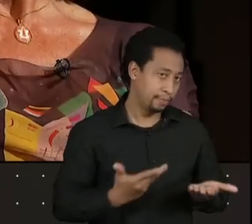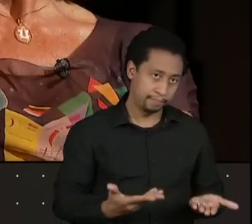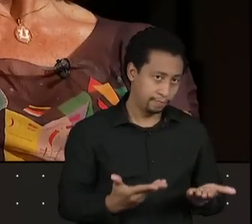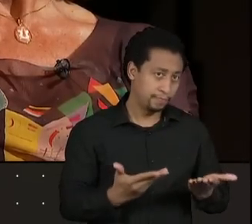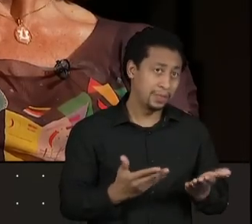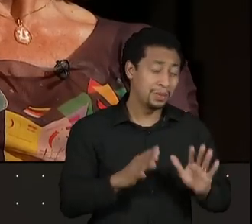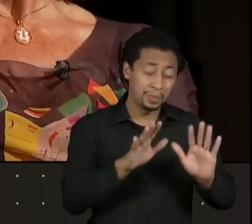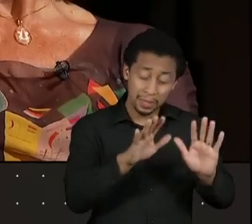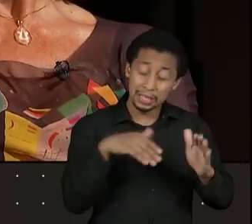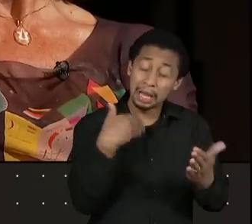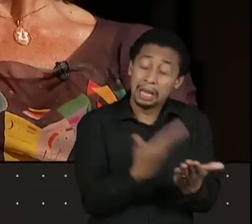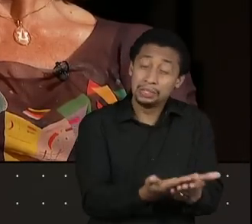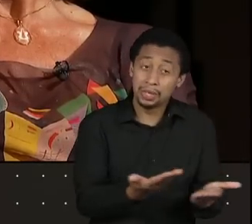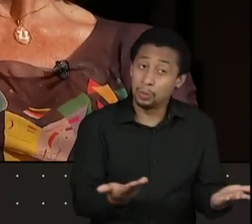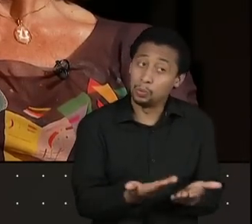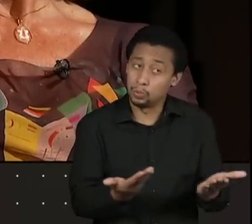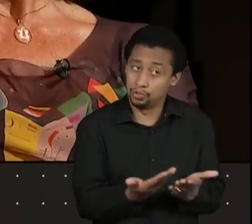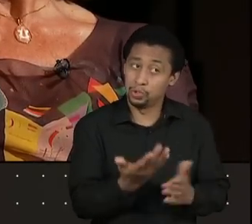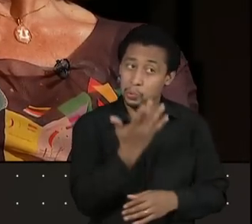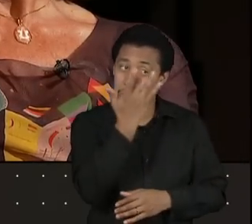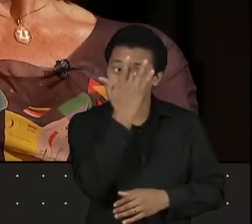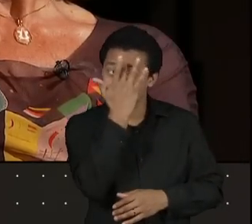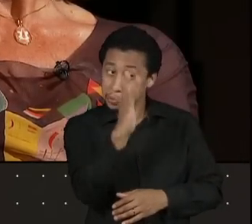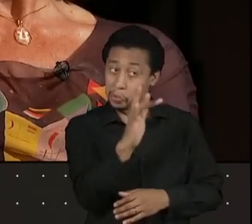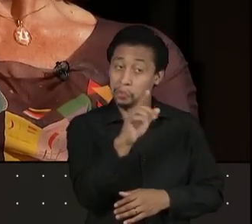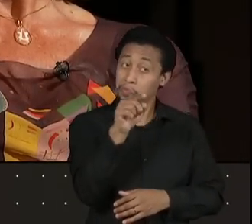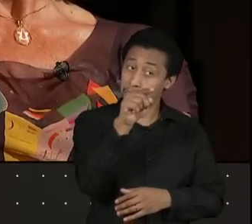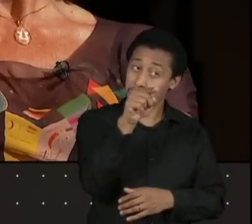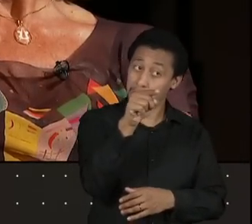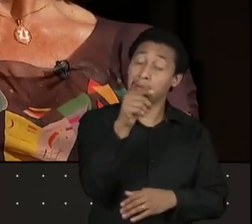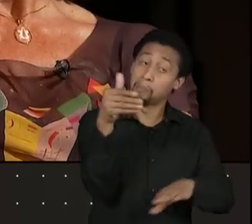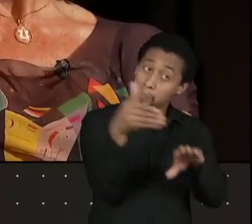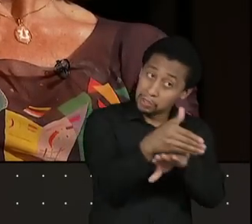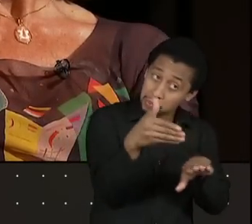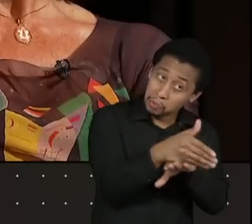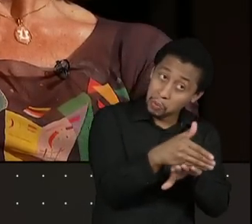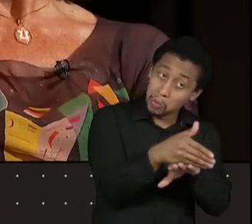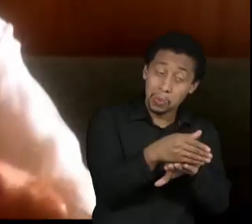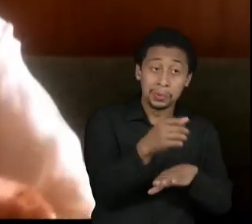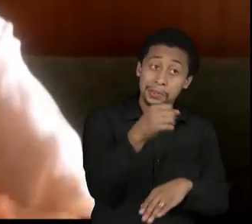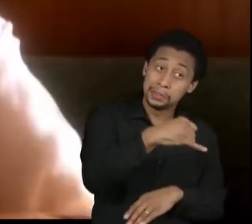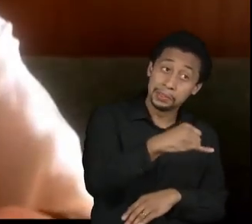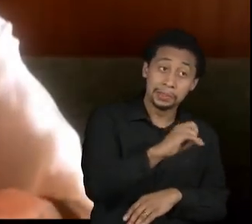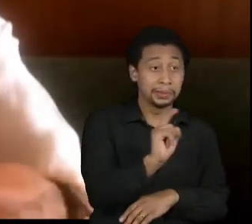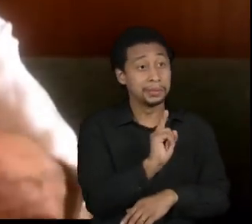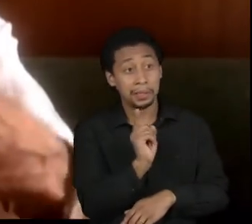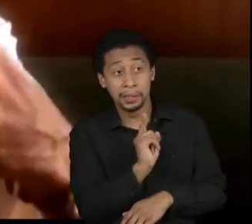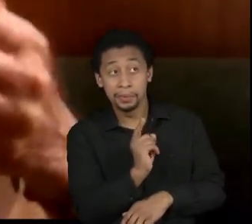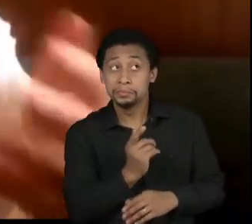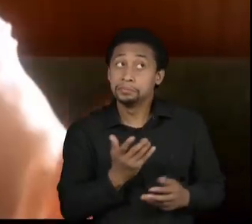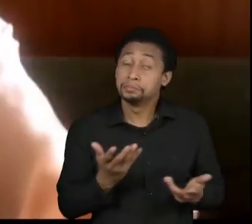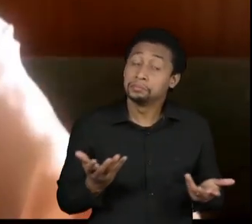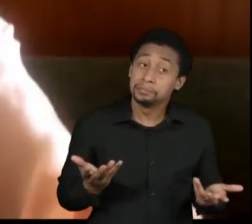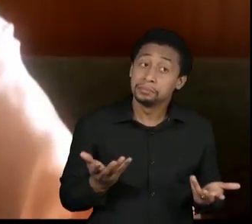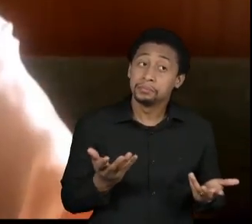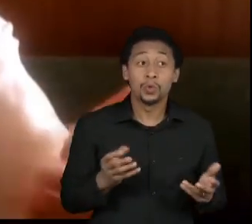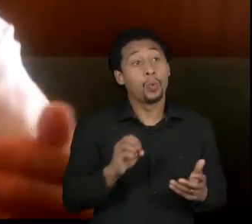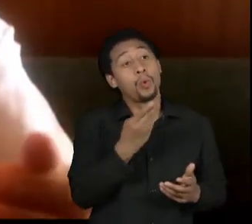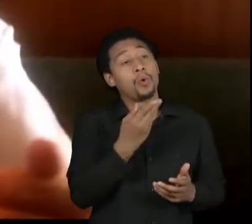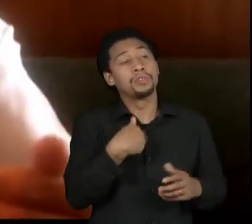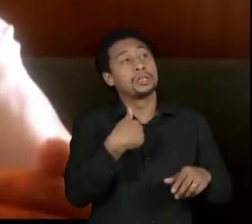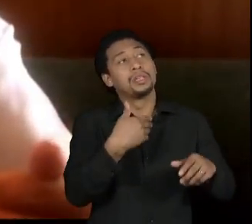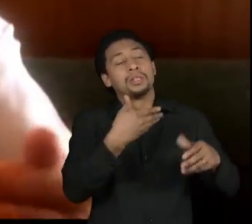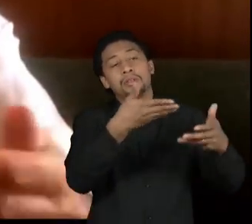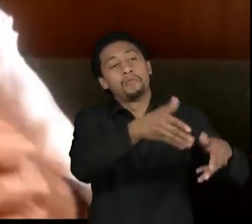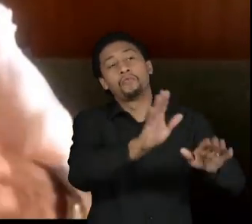Mas até hoje não sei se você foi e voltou ou se você não foi,